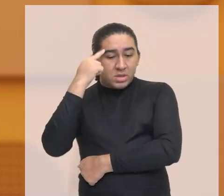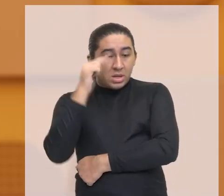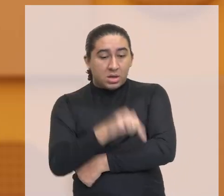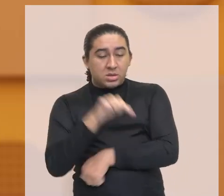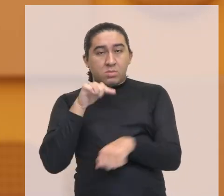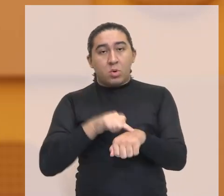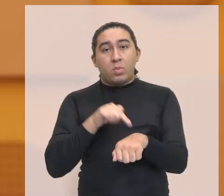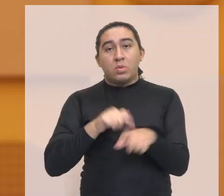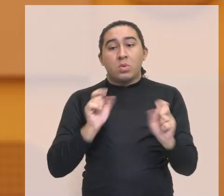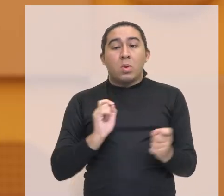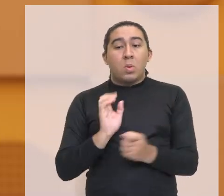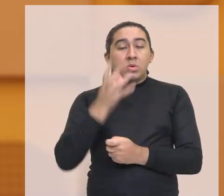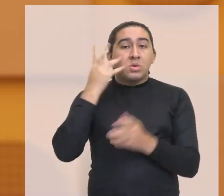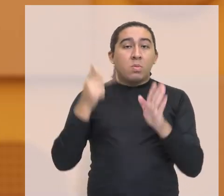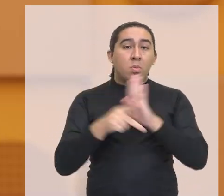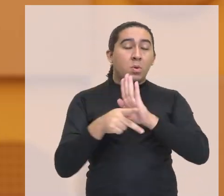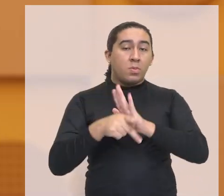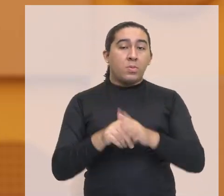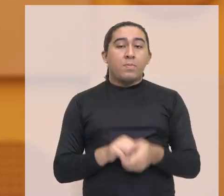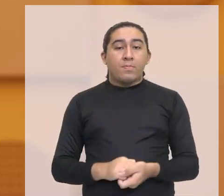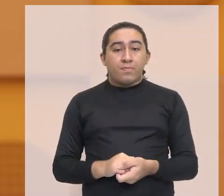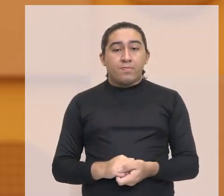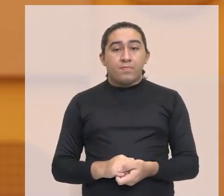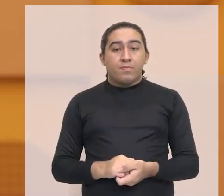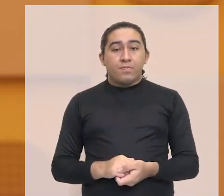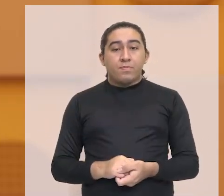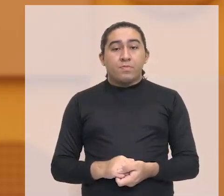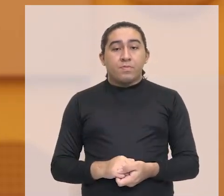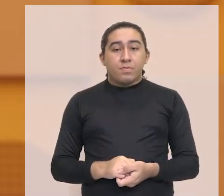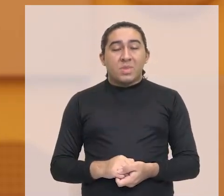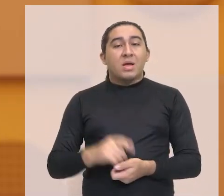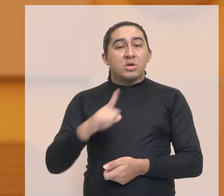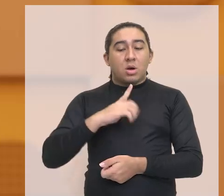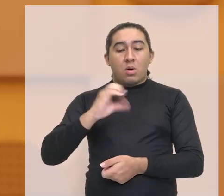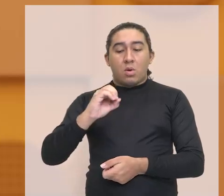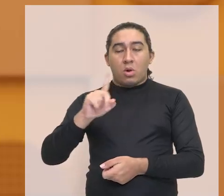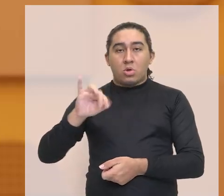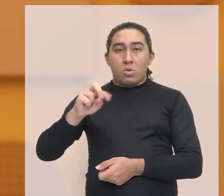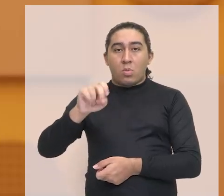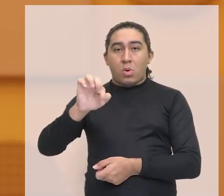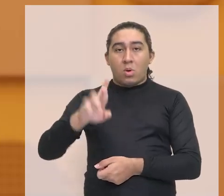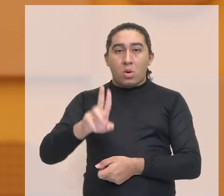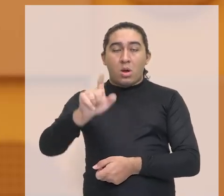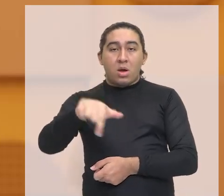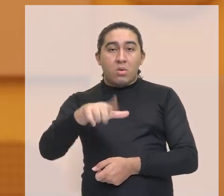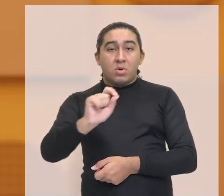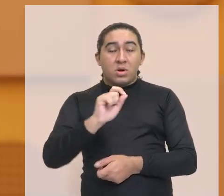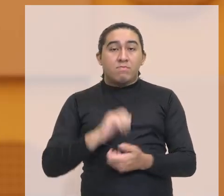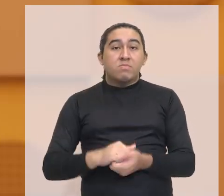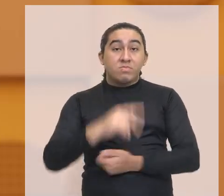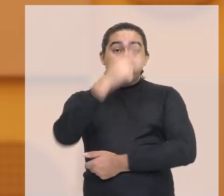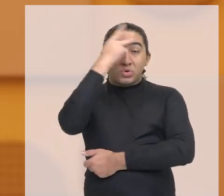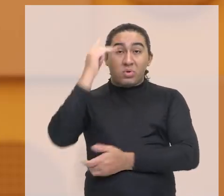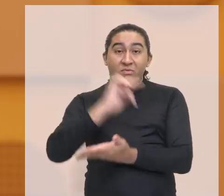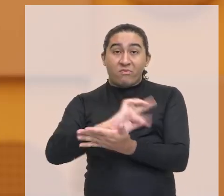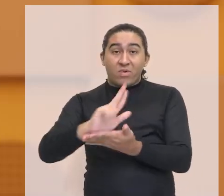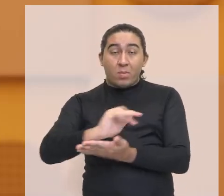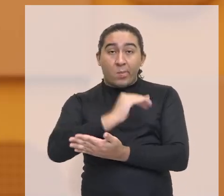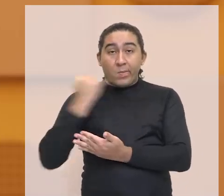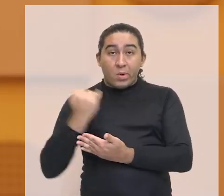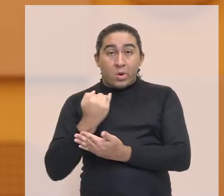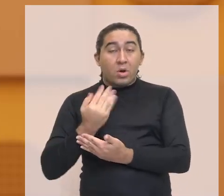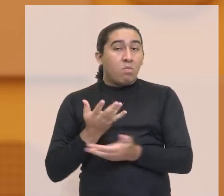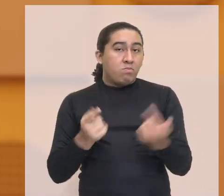nesse momento em que ocorreu ali o chamado Holodomor, que é a morte por fome. Muitos historiadores